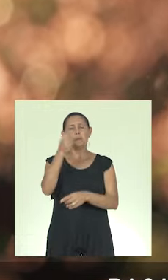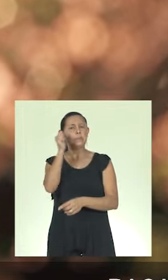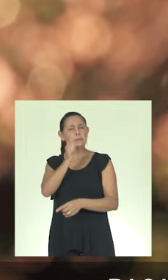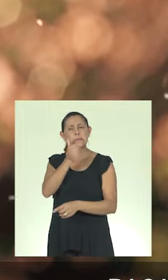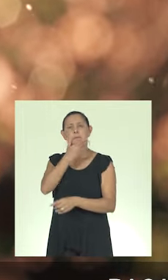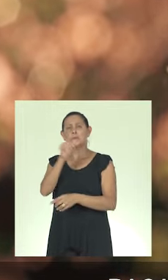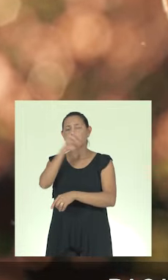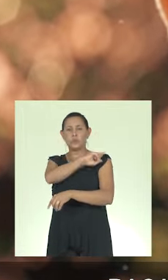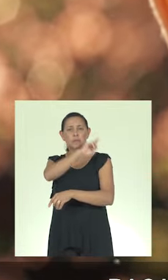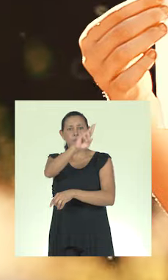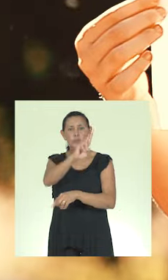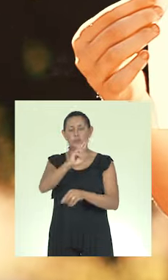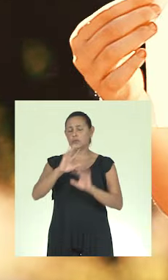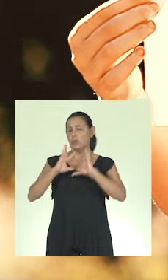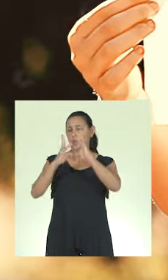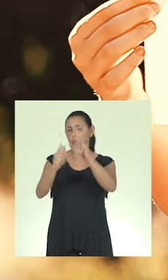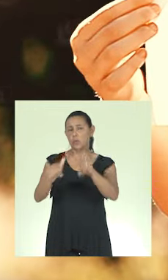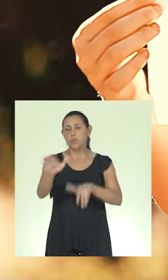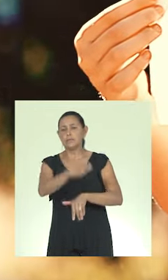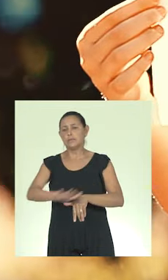ou nacionalidade.